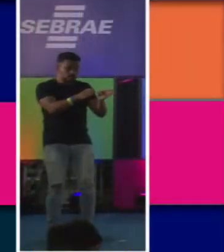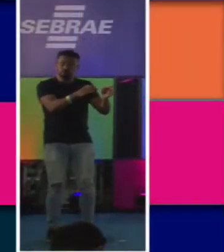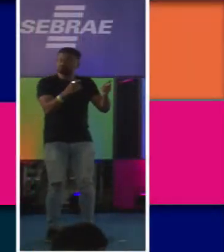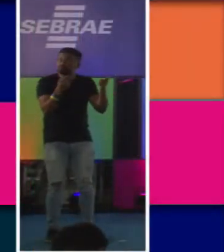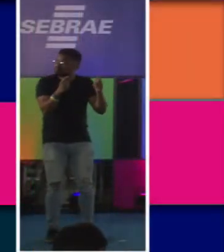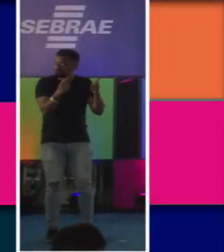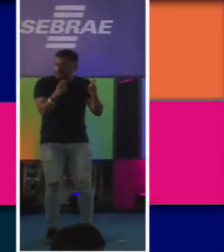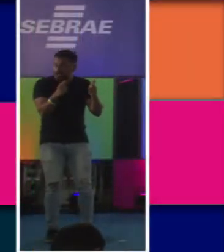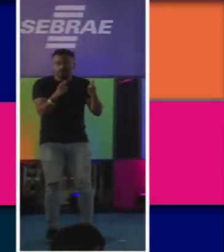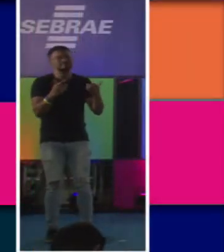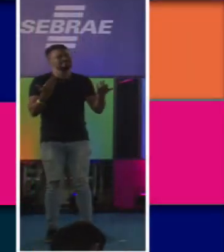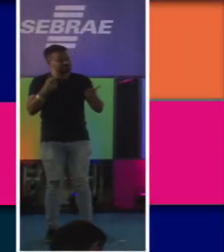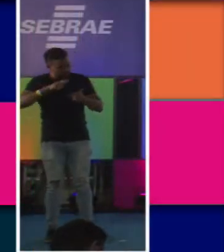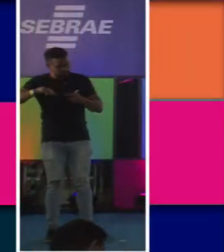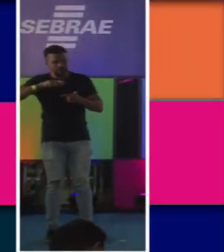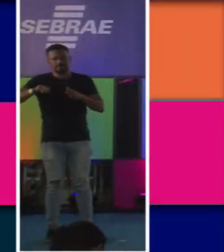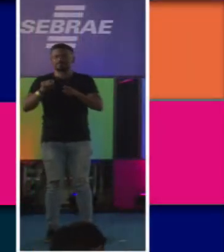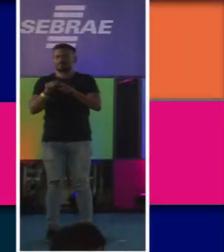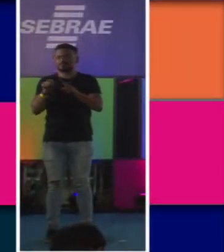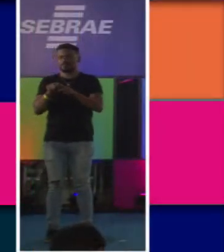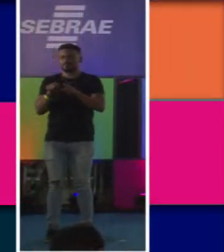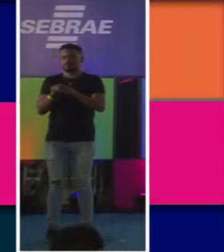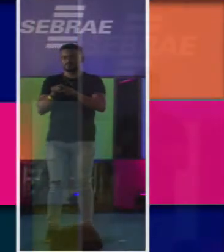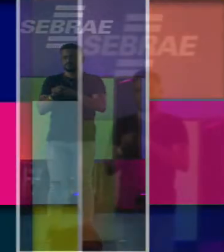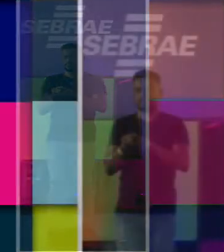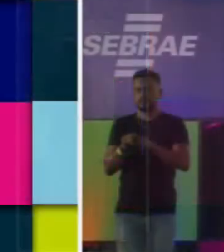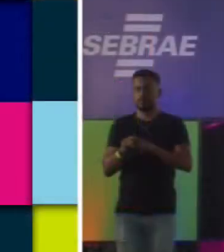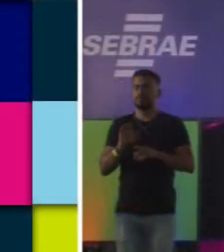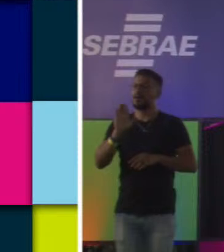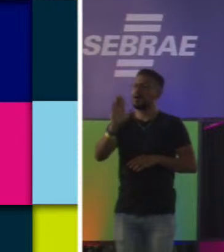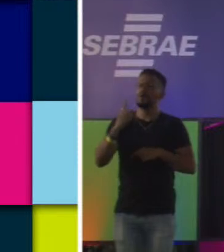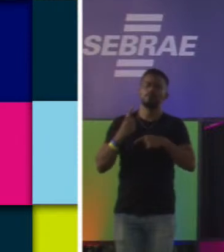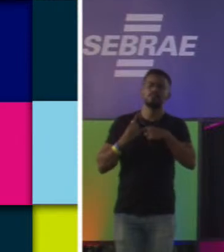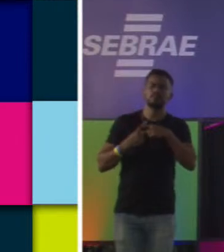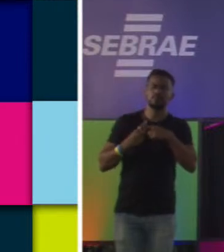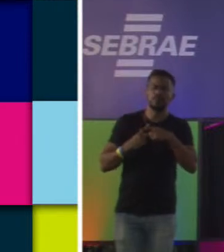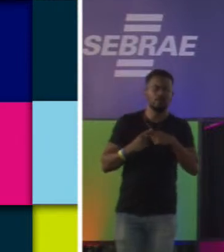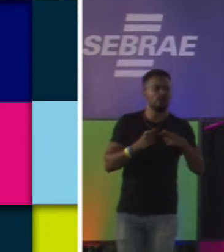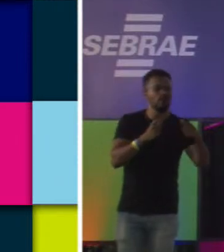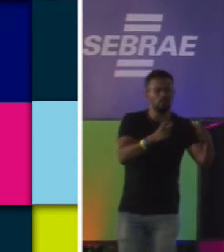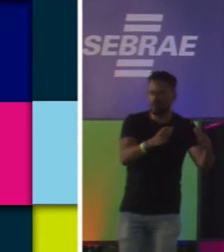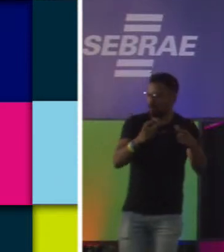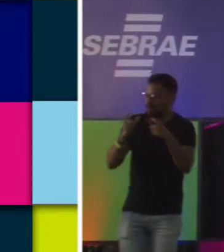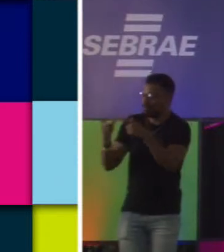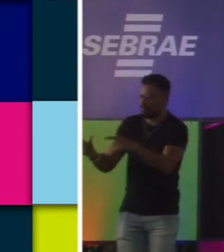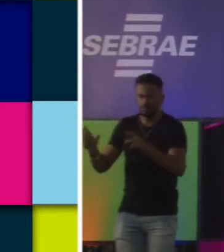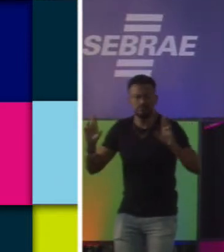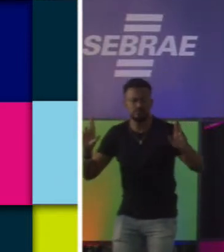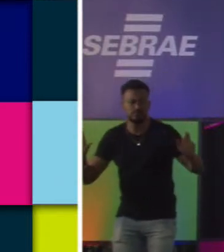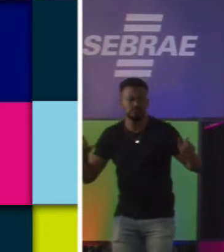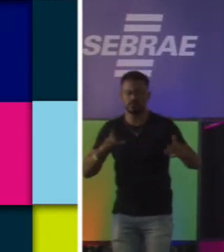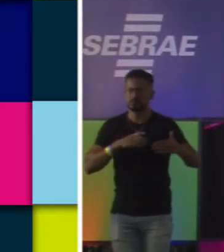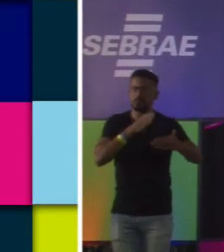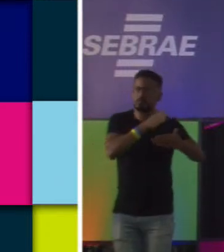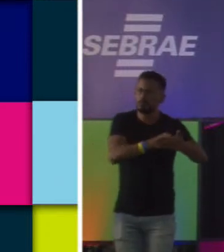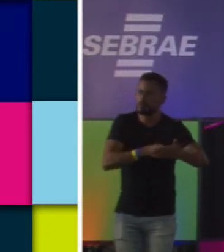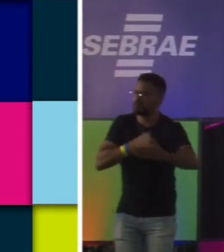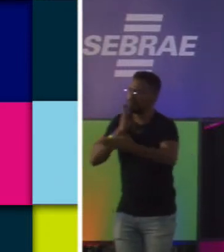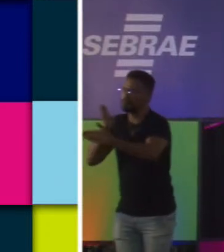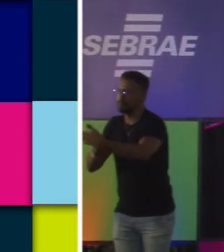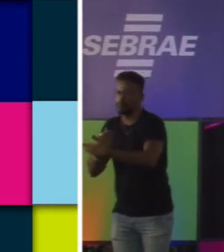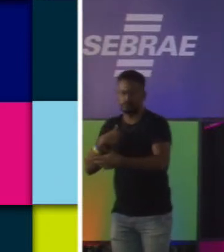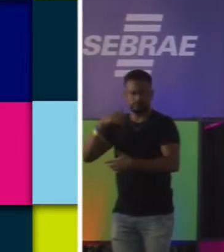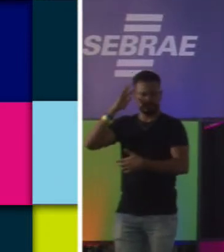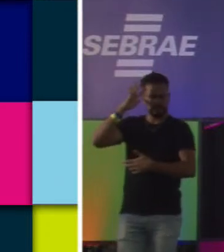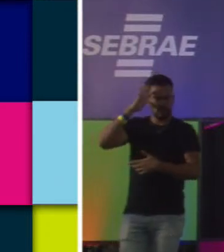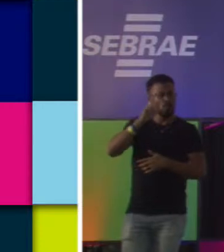passaram, faz diferença também. Mas por que com isso ou sem isso, algumas travas continuaram? Eu comecei a me perguntar o que que tá acontecendo